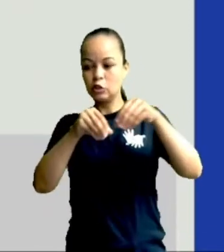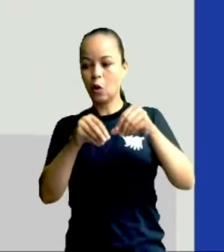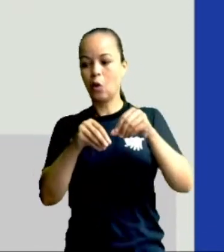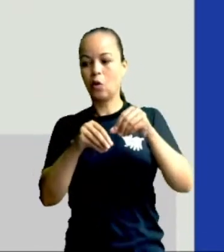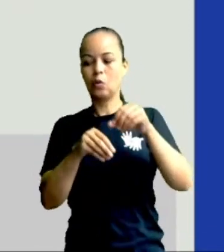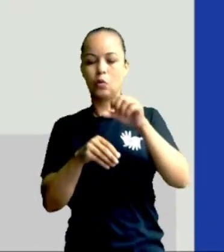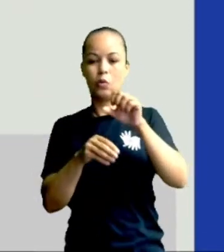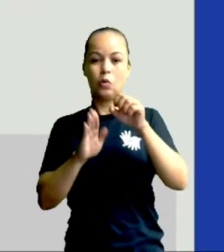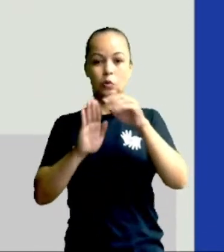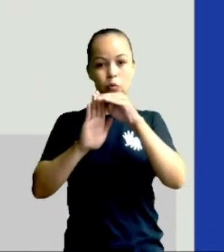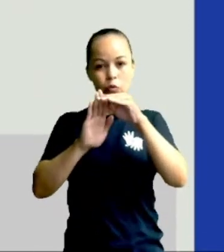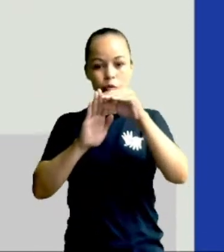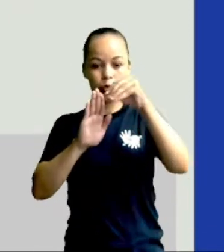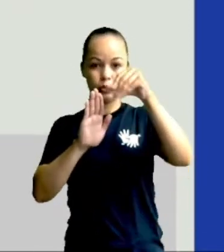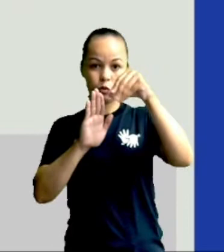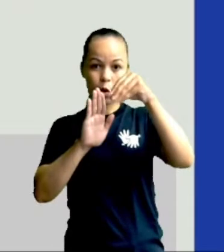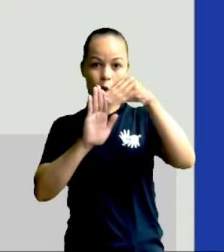acham?